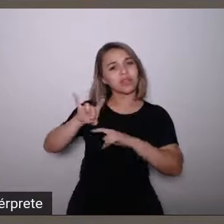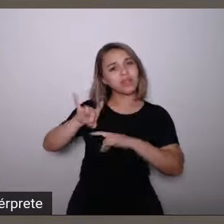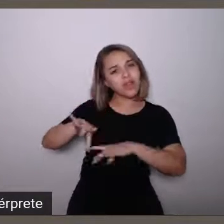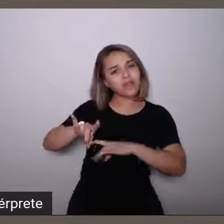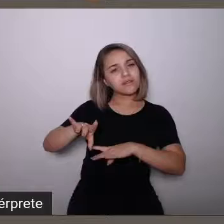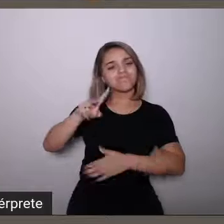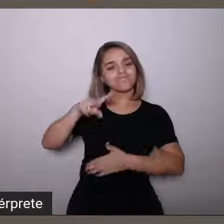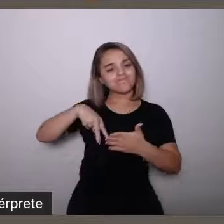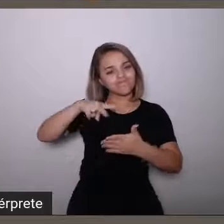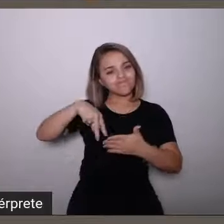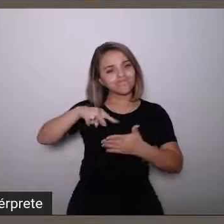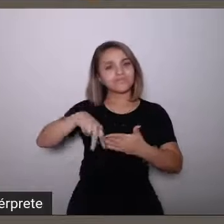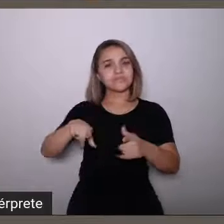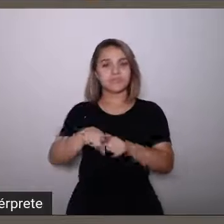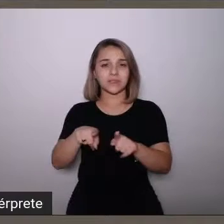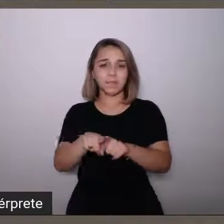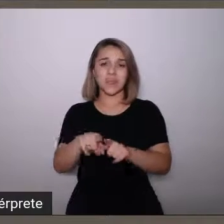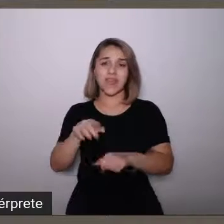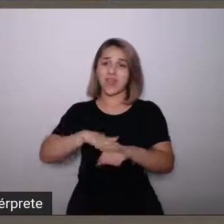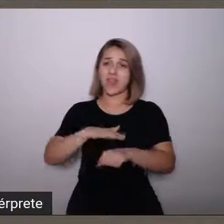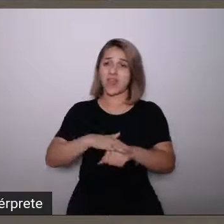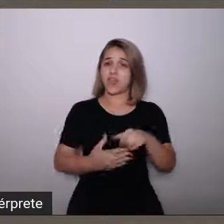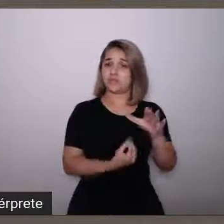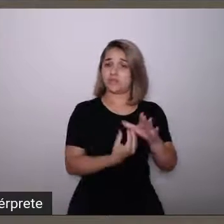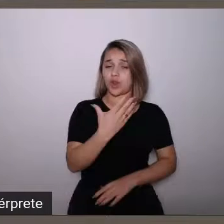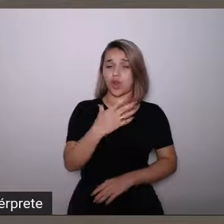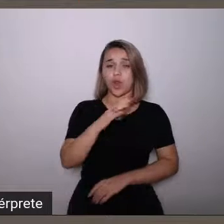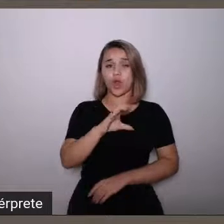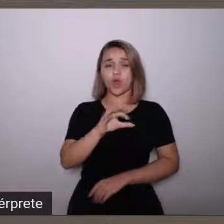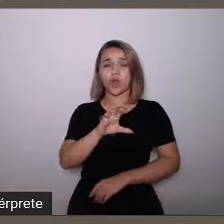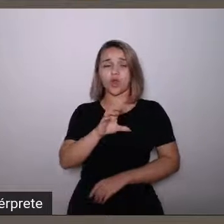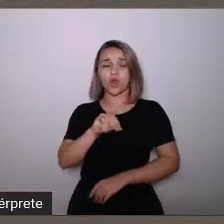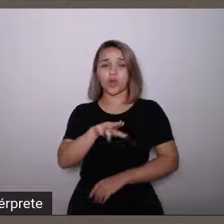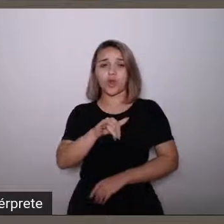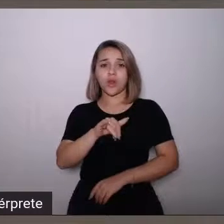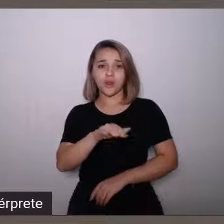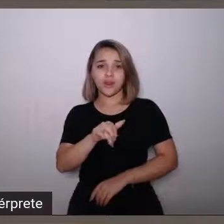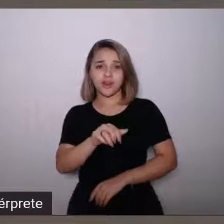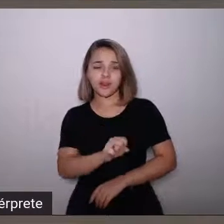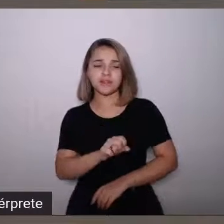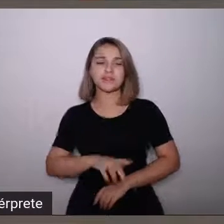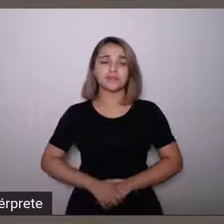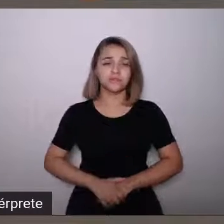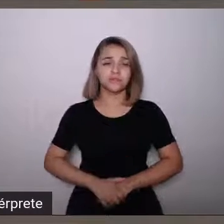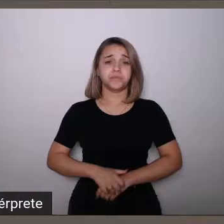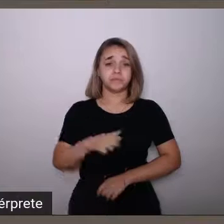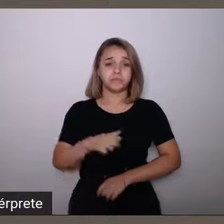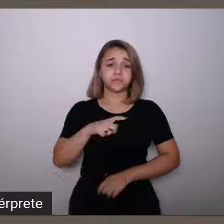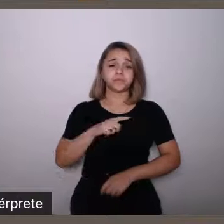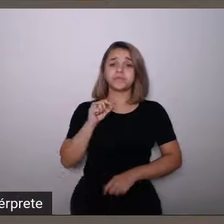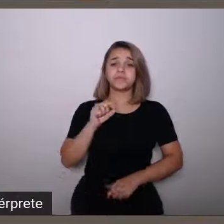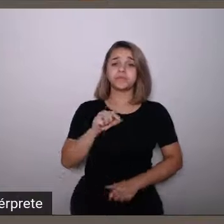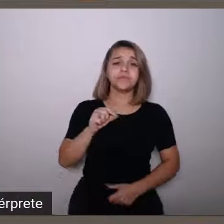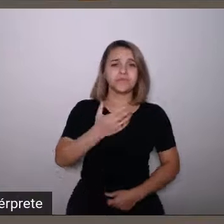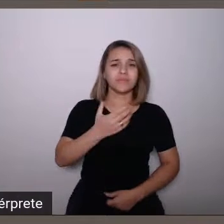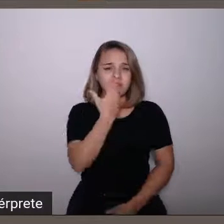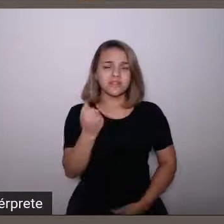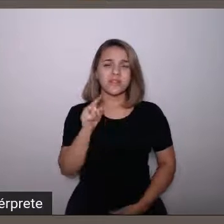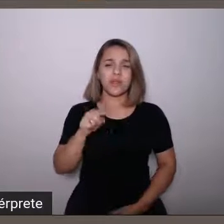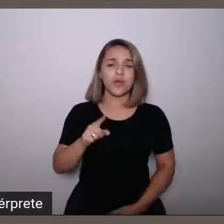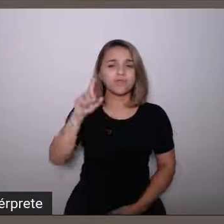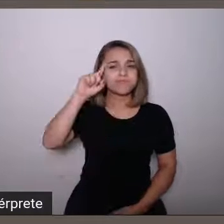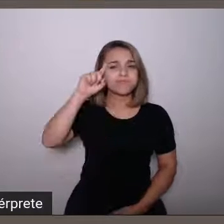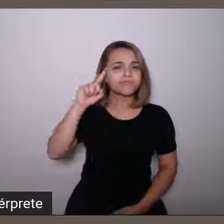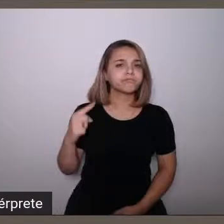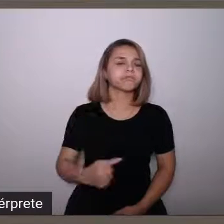Fez crônicas, então o próprio Otávio de Faria, que é um nome muito esquecido, né, quer dizer, ele talvez seja o primeiro grande teórico, né, de